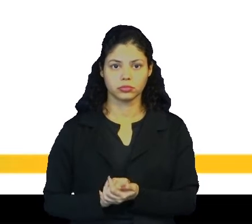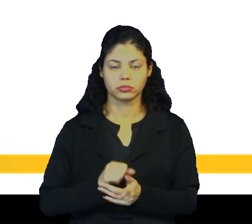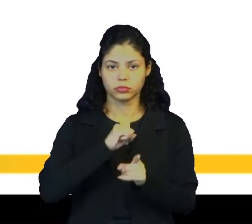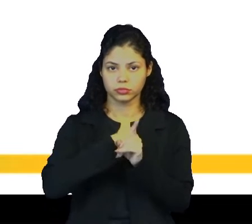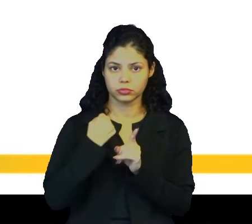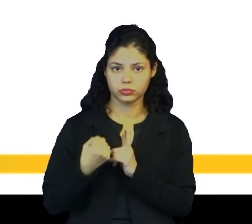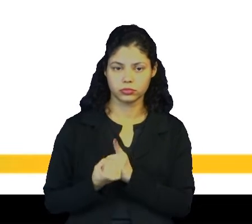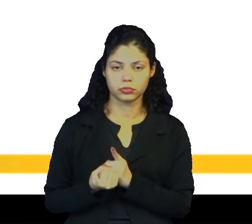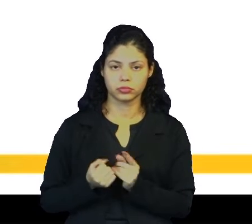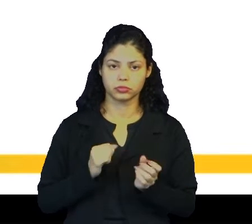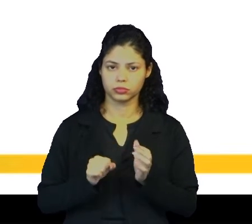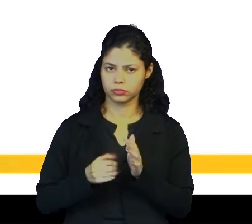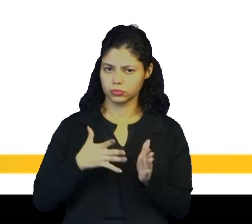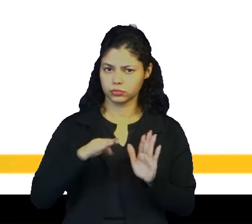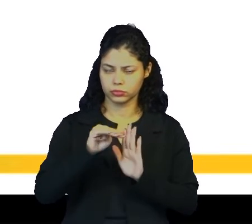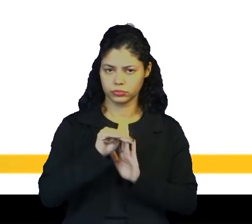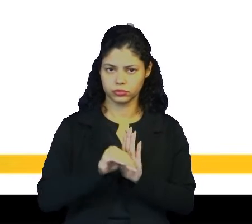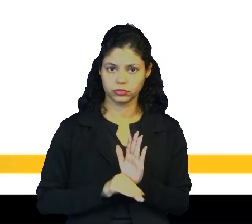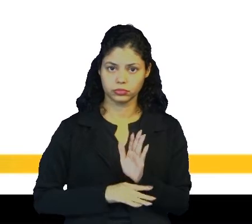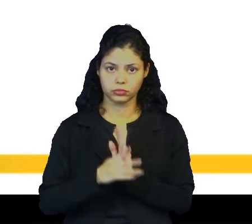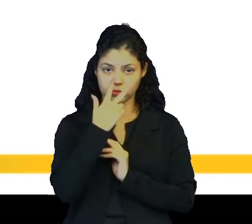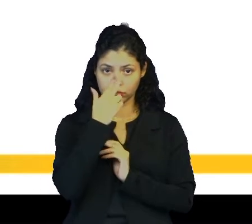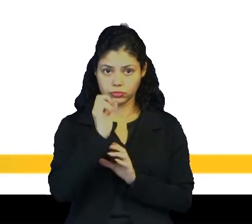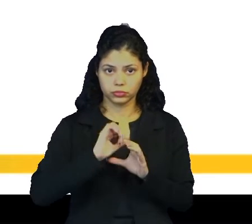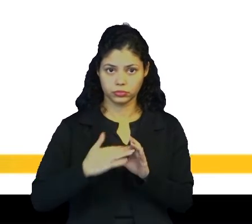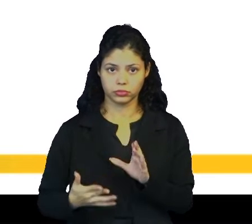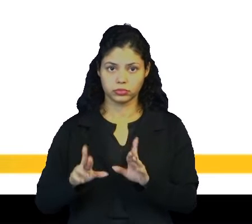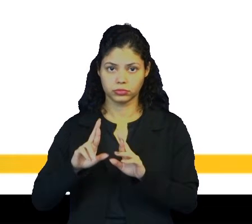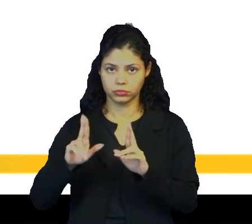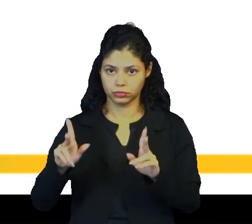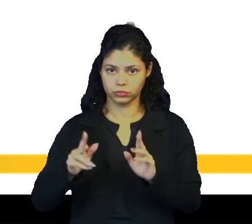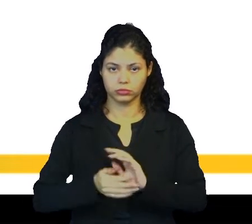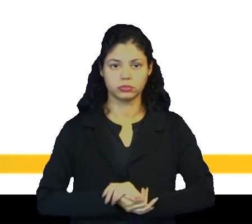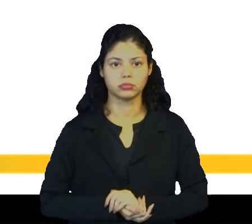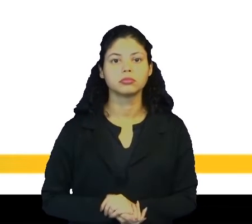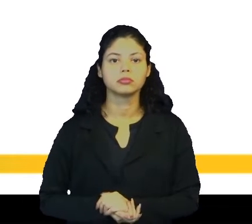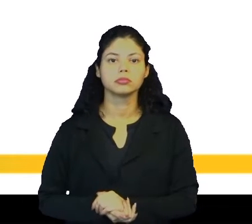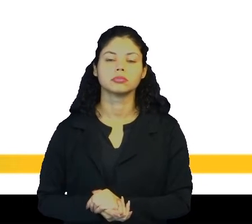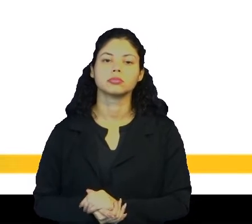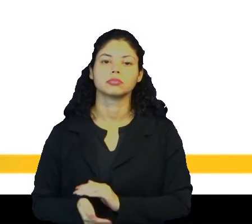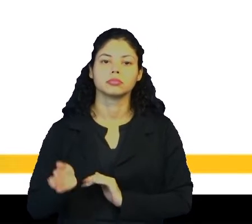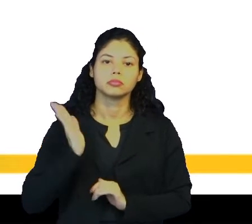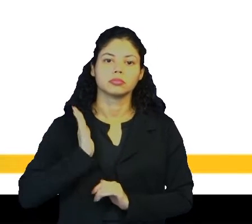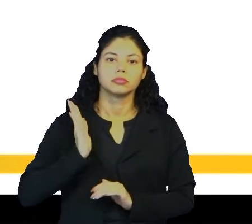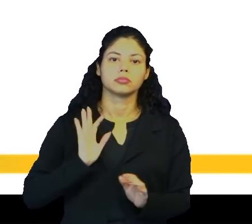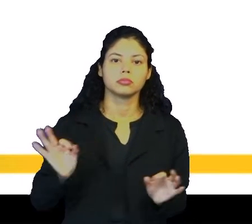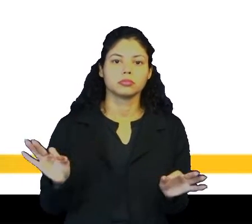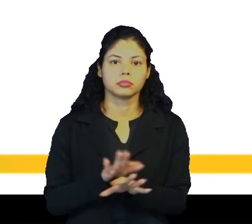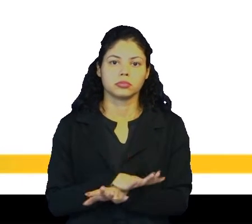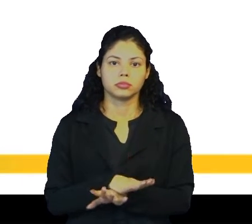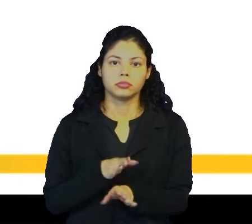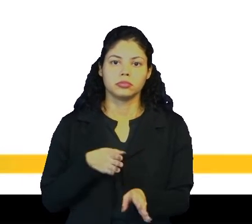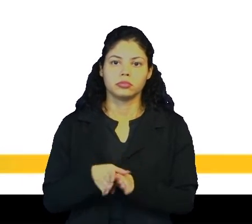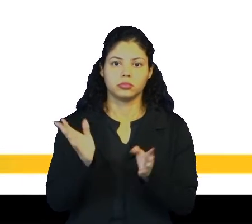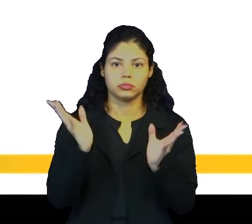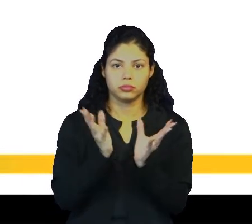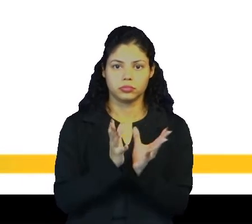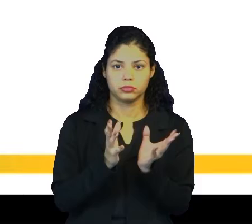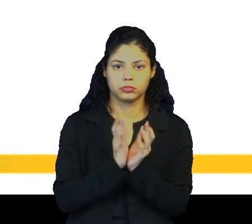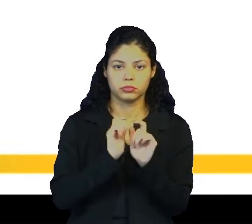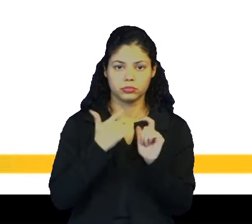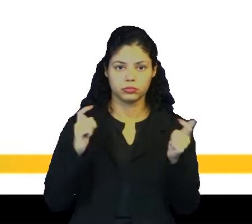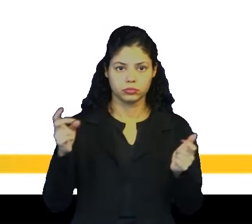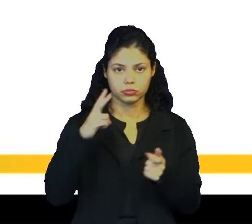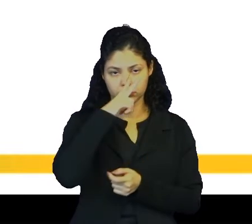uma sociedade de muitas classes aparece, com características muito diferentes. A burguesia acaba se consolidando como um